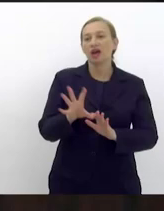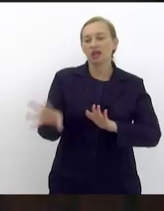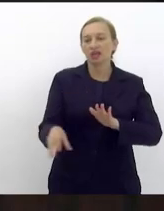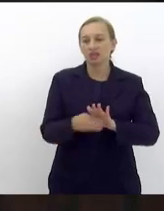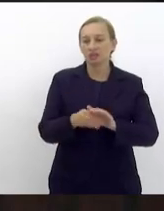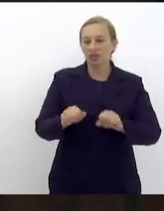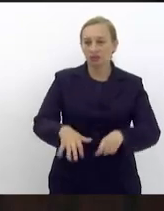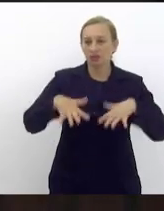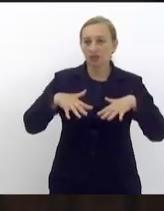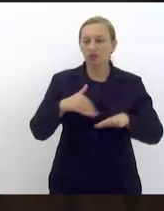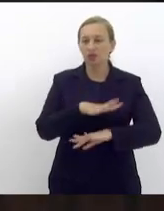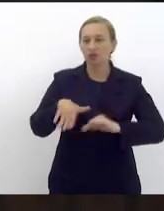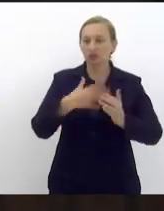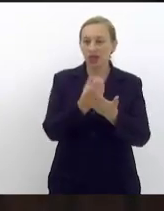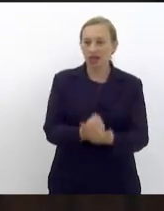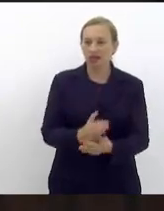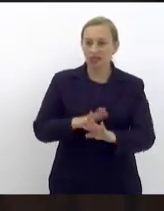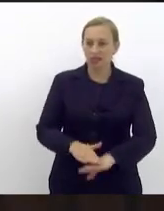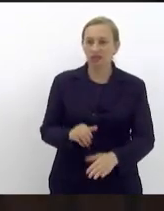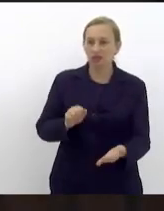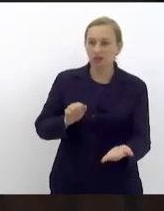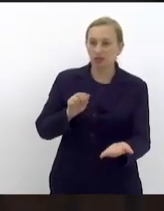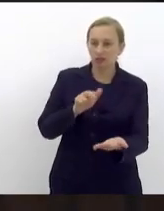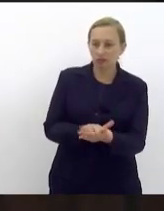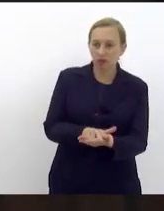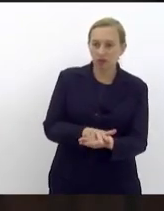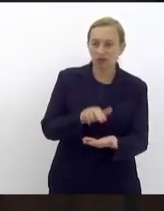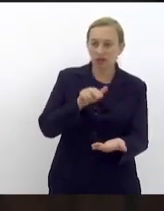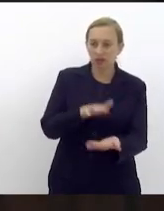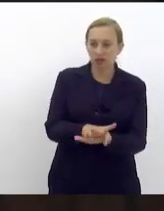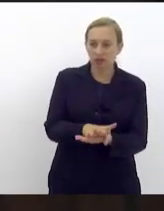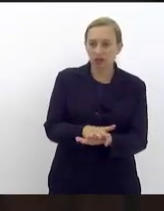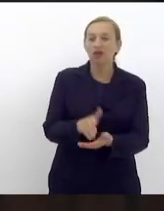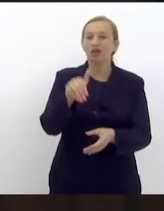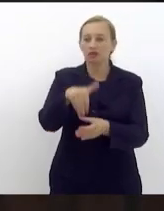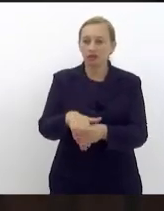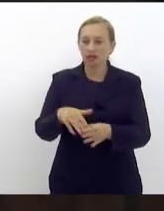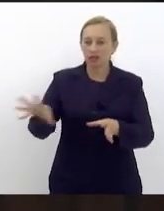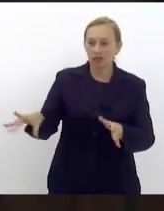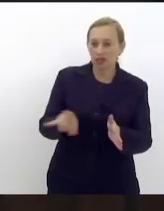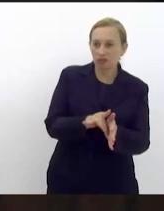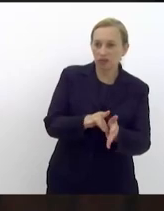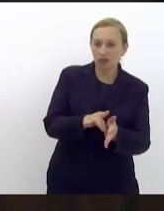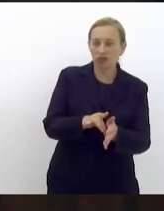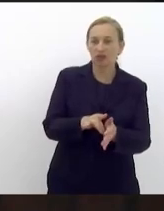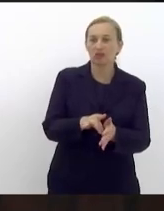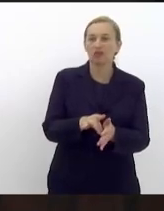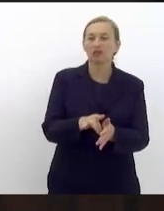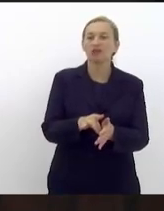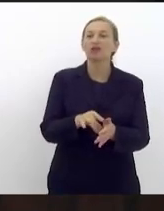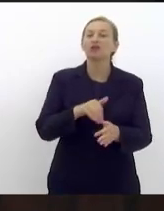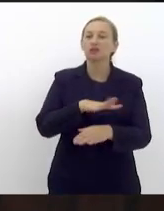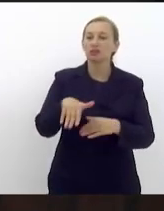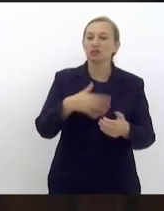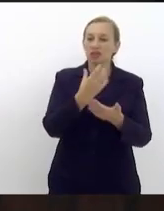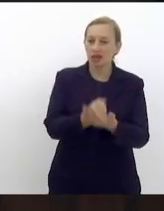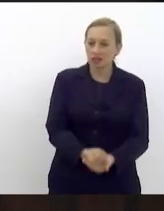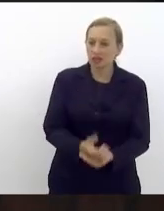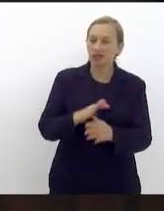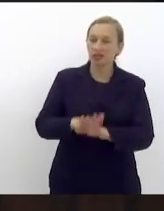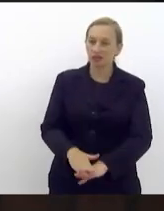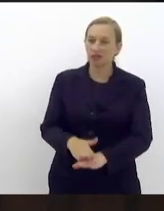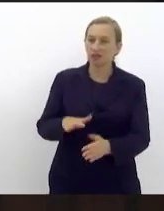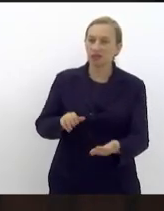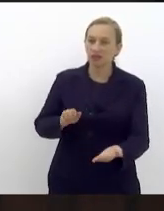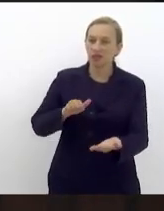permaneçam como estão. Aprovado. Em votação, o projeto assim emendado. Os senhores que aprovam, permaneçam